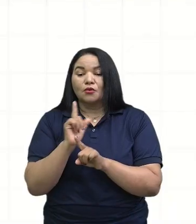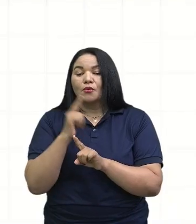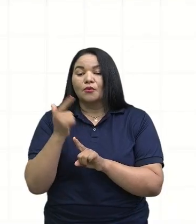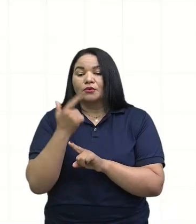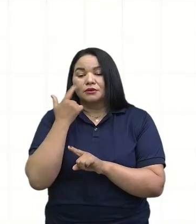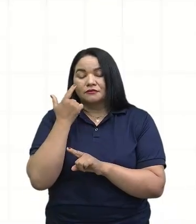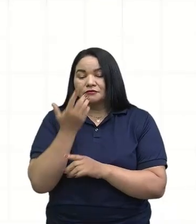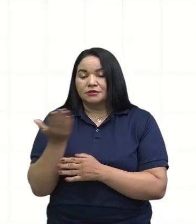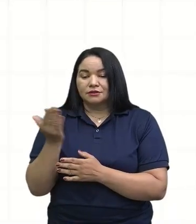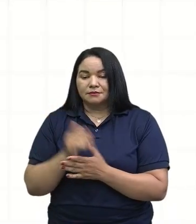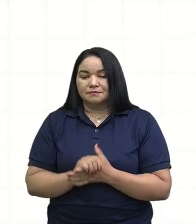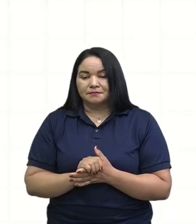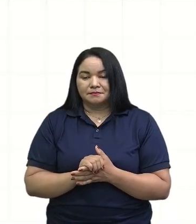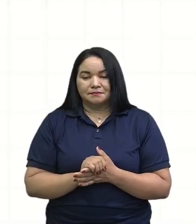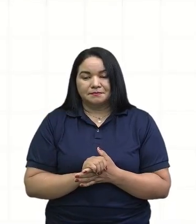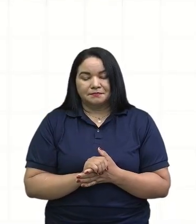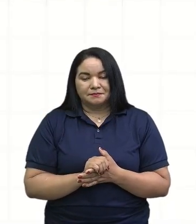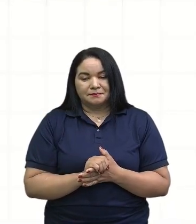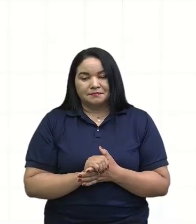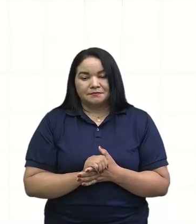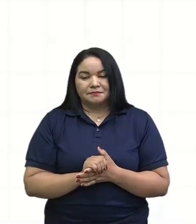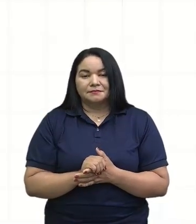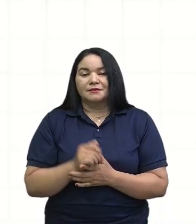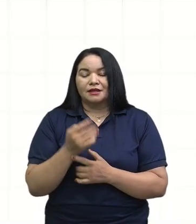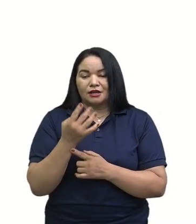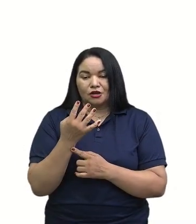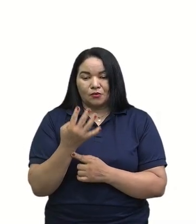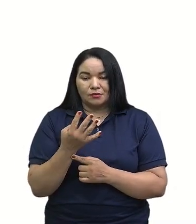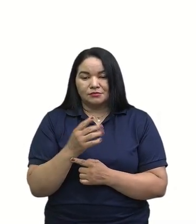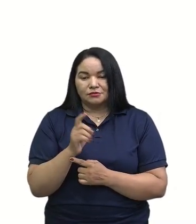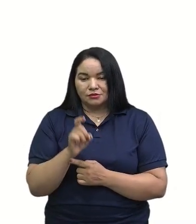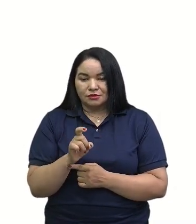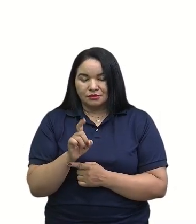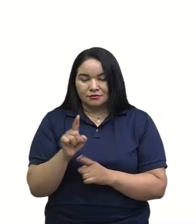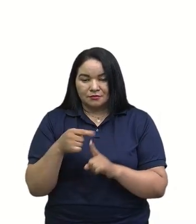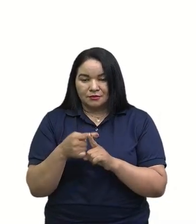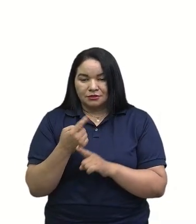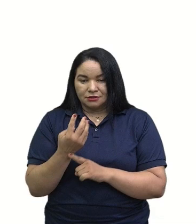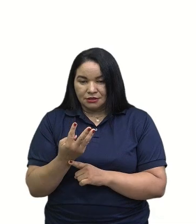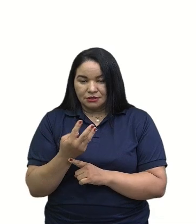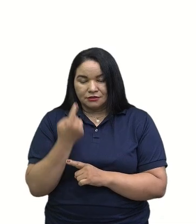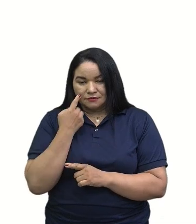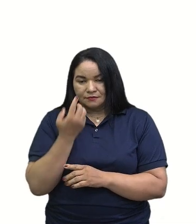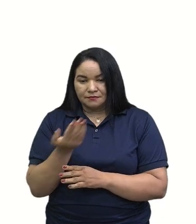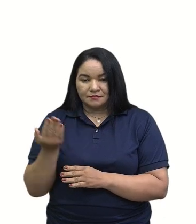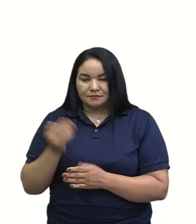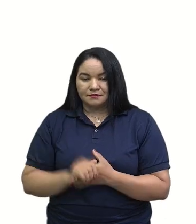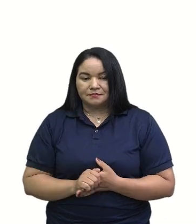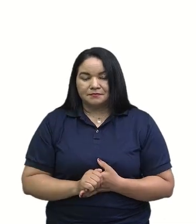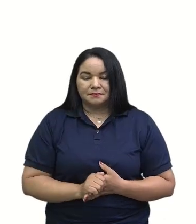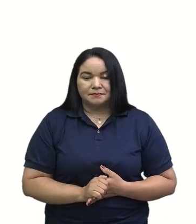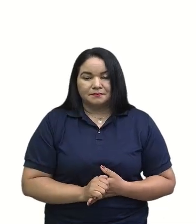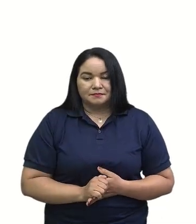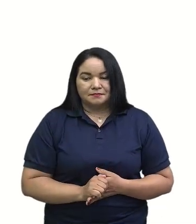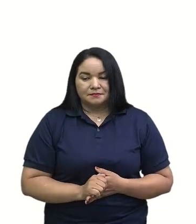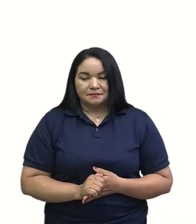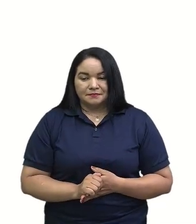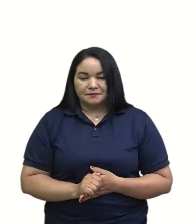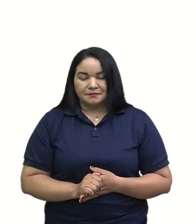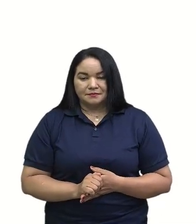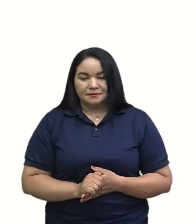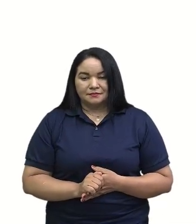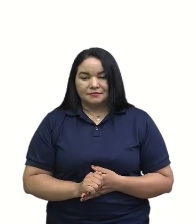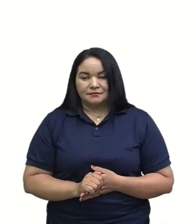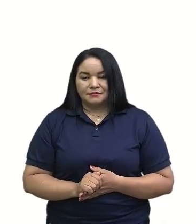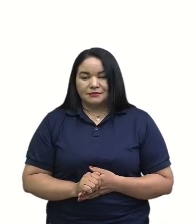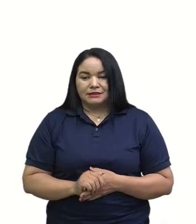melhor, a representação, né, do outro ângulo, que é 4x mais 3. Ó. Então vai ficar aqui, ó, 4x mais 3. Mas